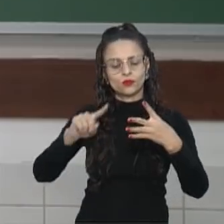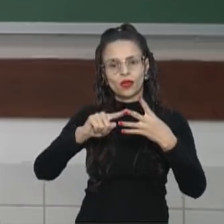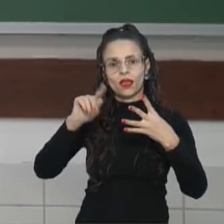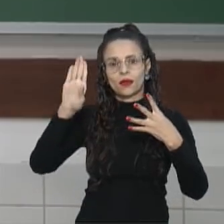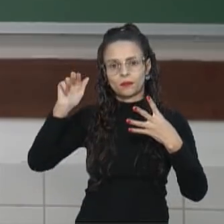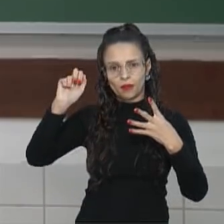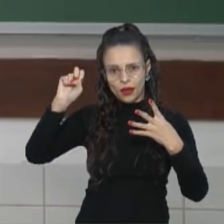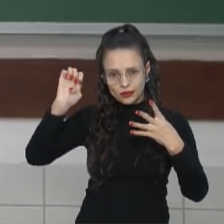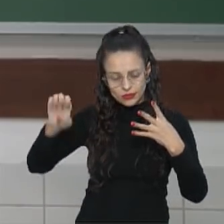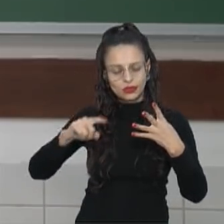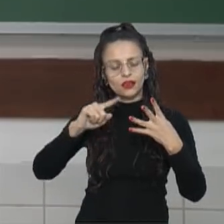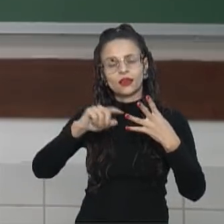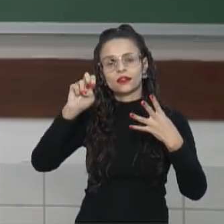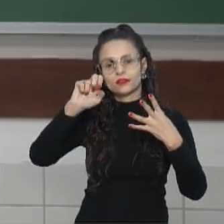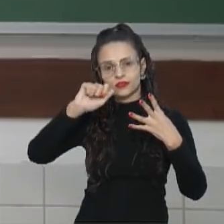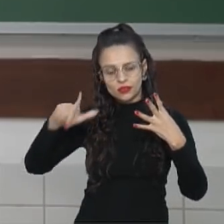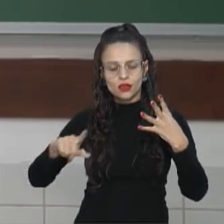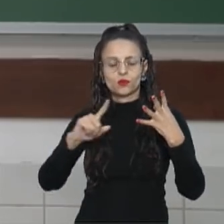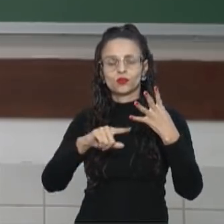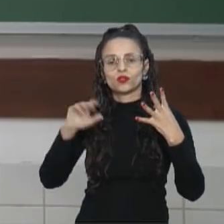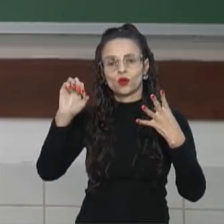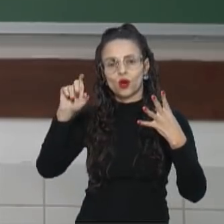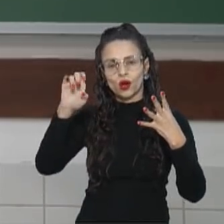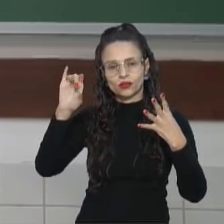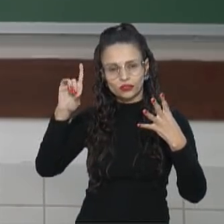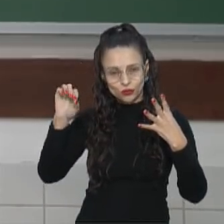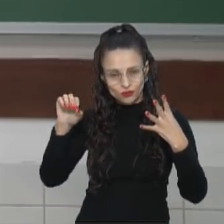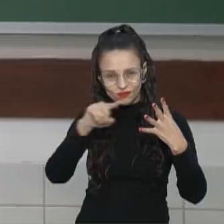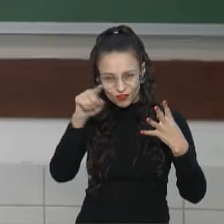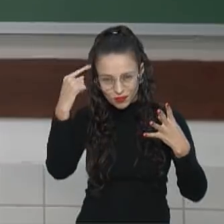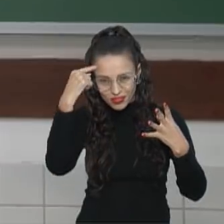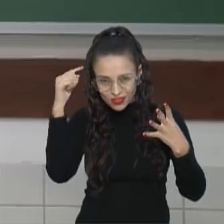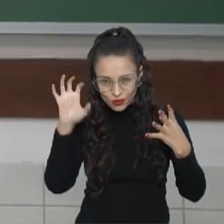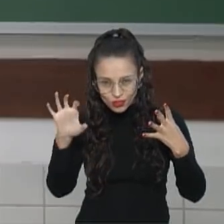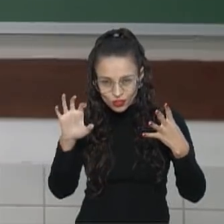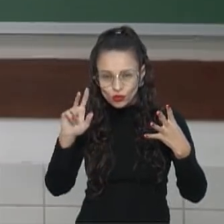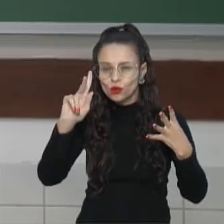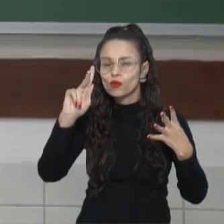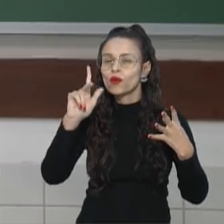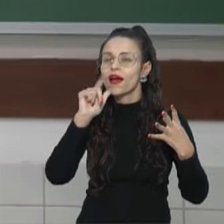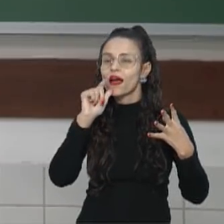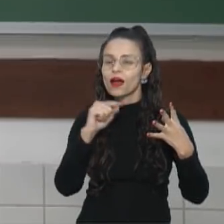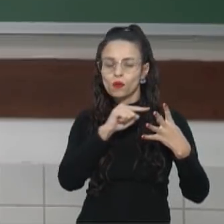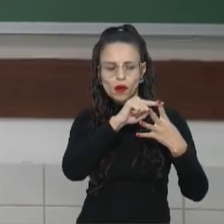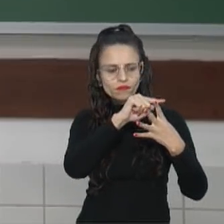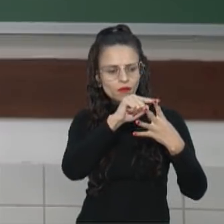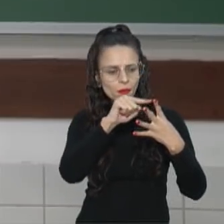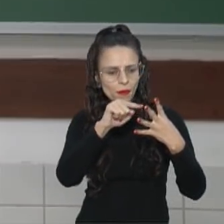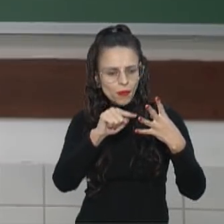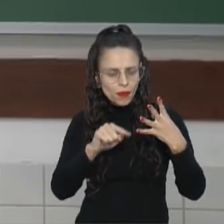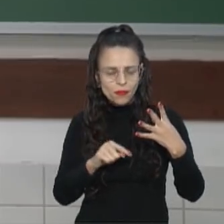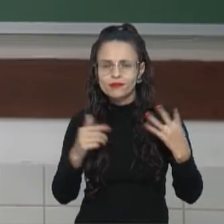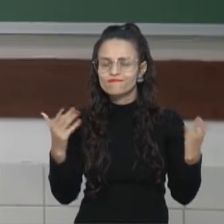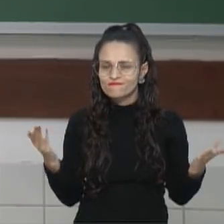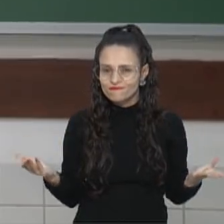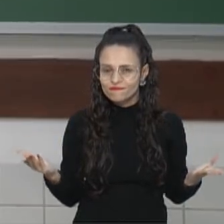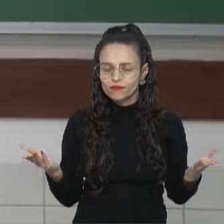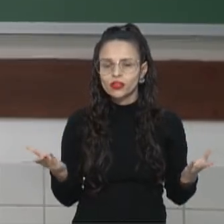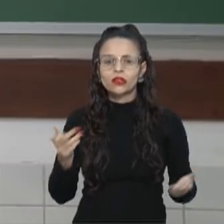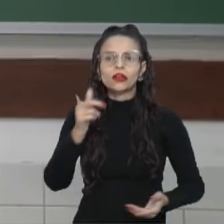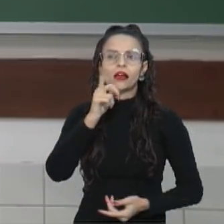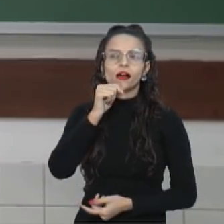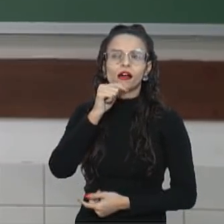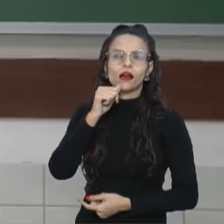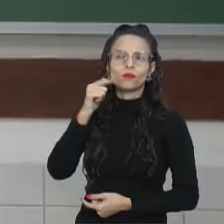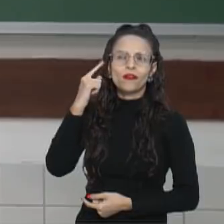base, ela é um sal e ela é um óxido. Vocês já pensaram nisso? Vocês repararam como a água é elemento fundamental quando nós